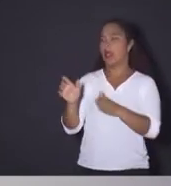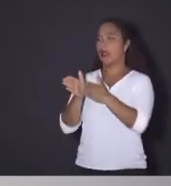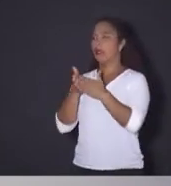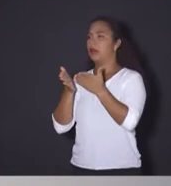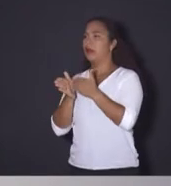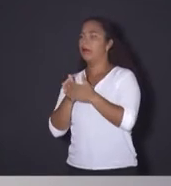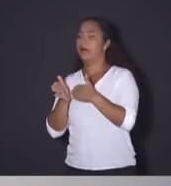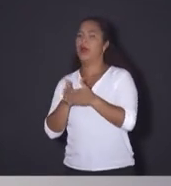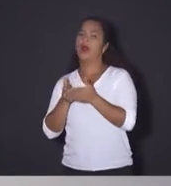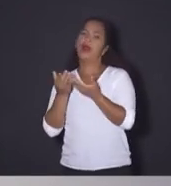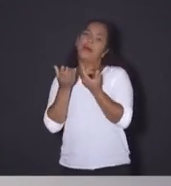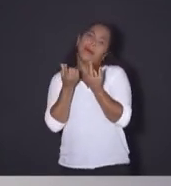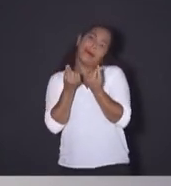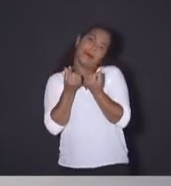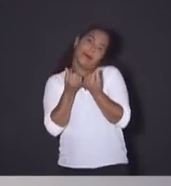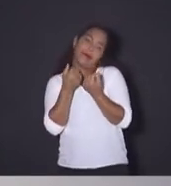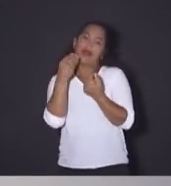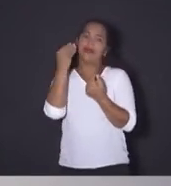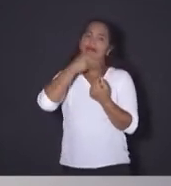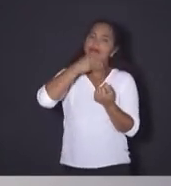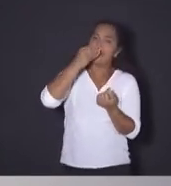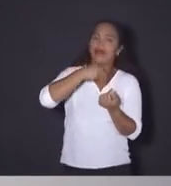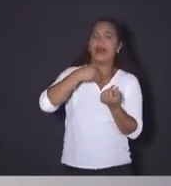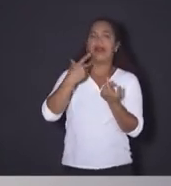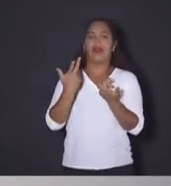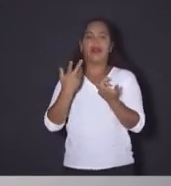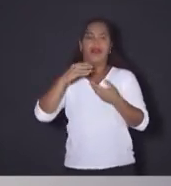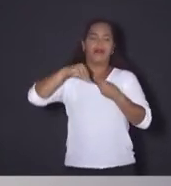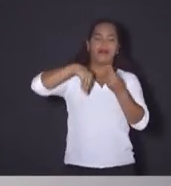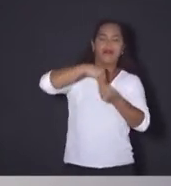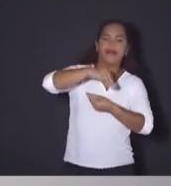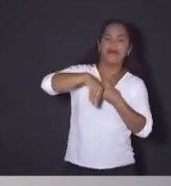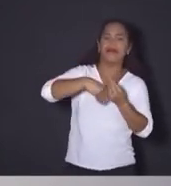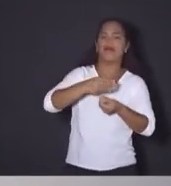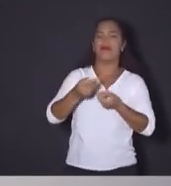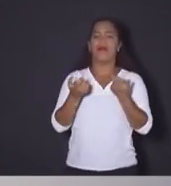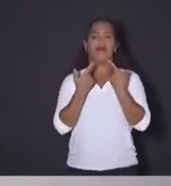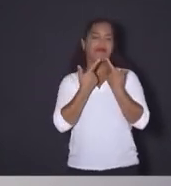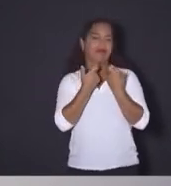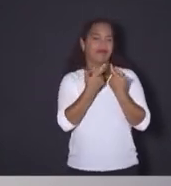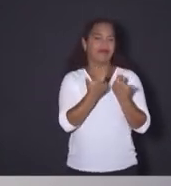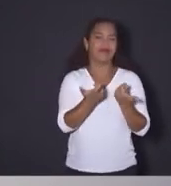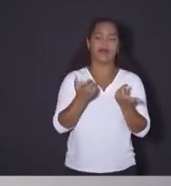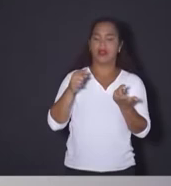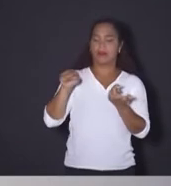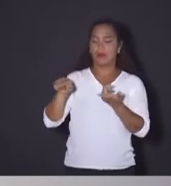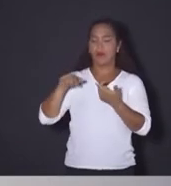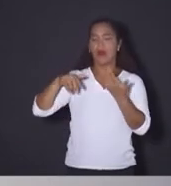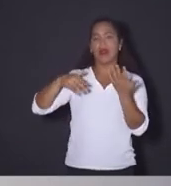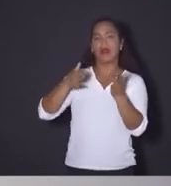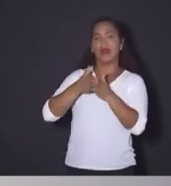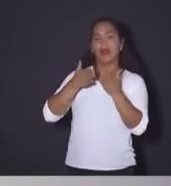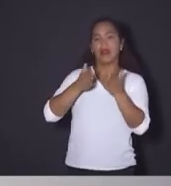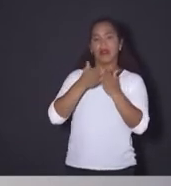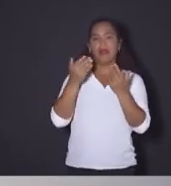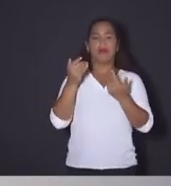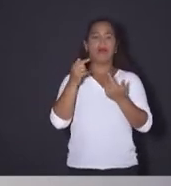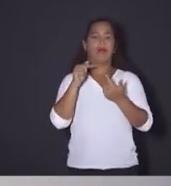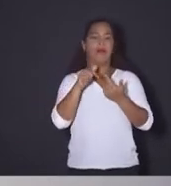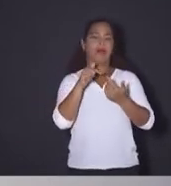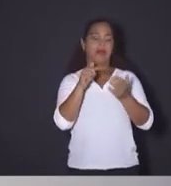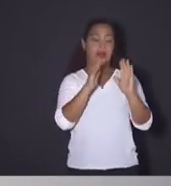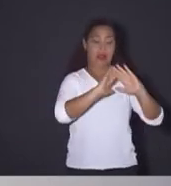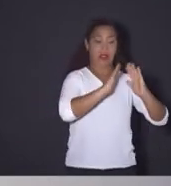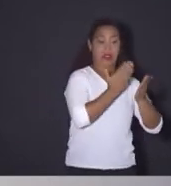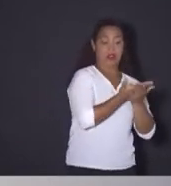isso ele é que envolvem criminalidade por isso ele não consegue desempenhar bem nos processos de escolarização e